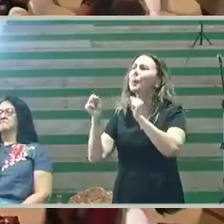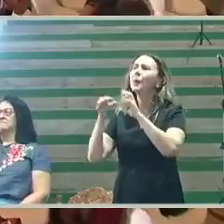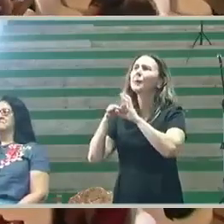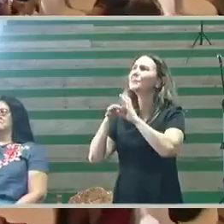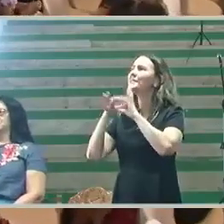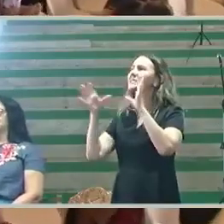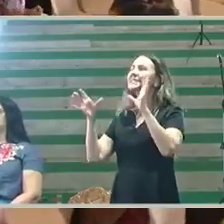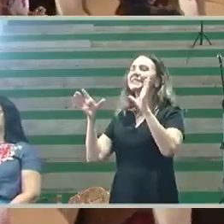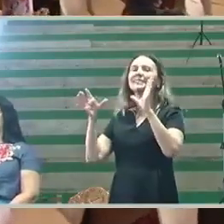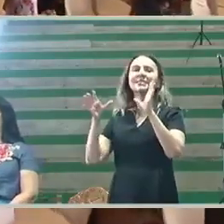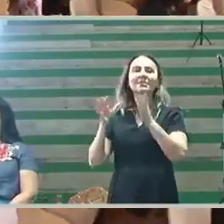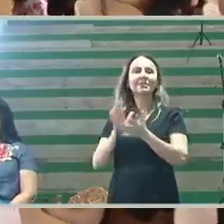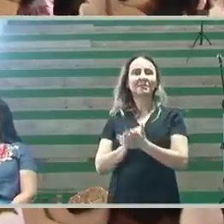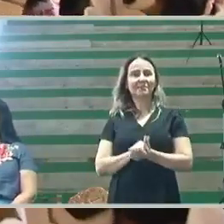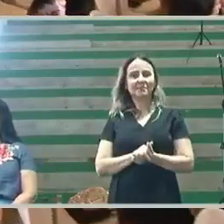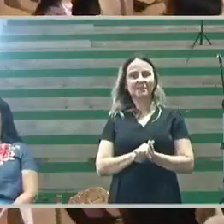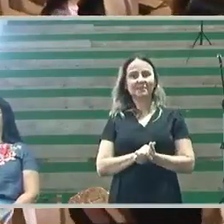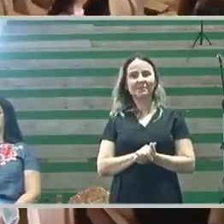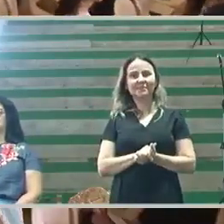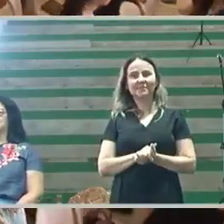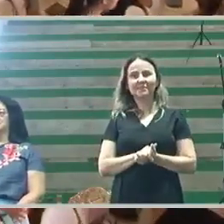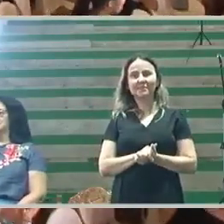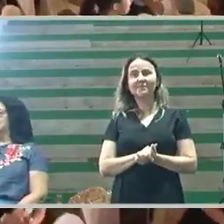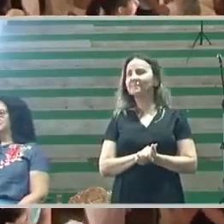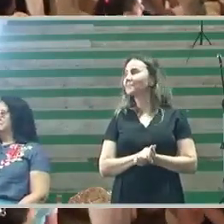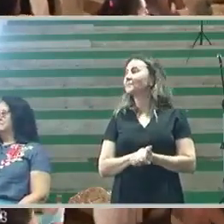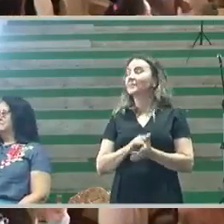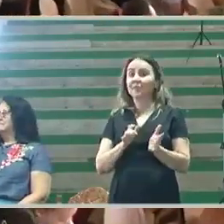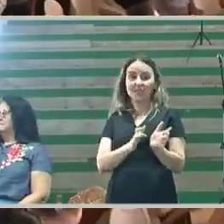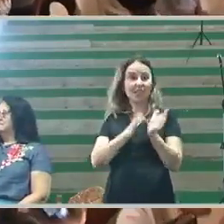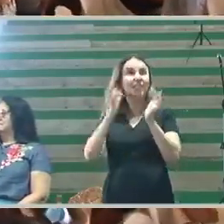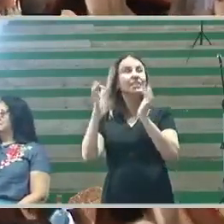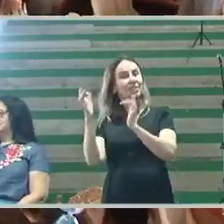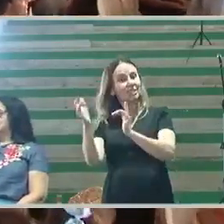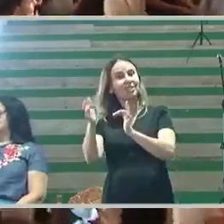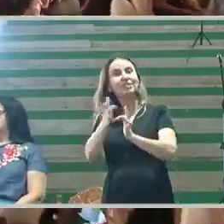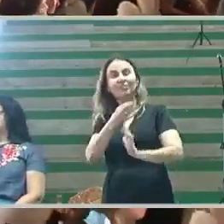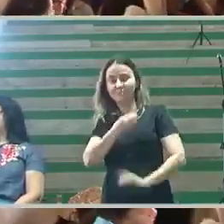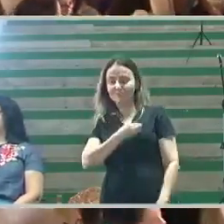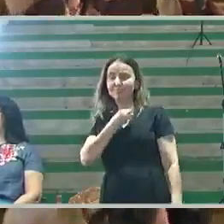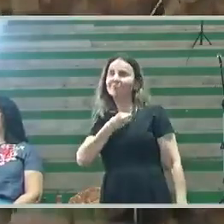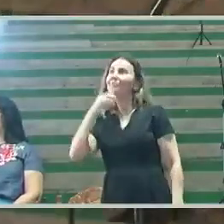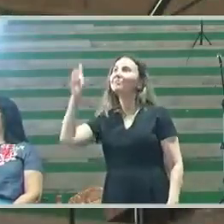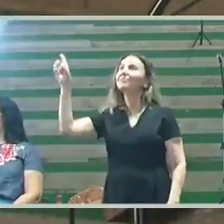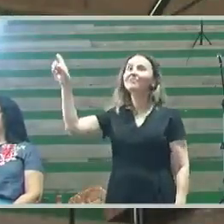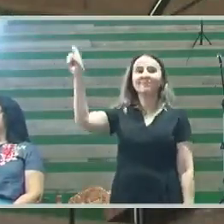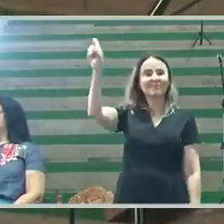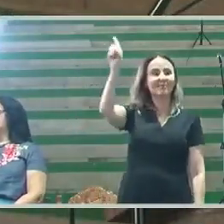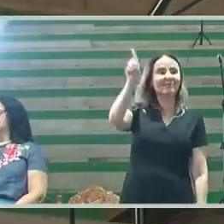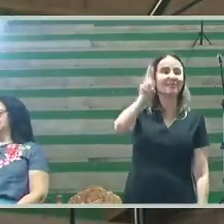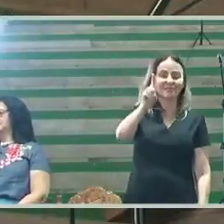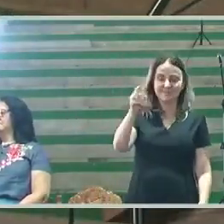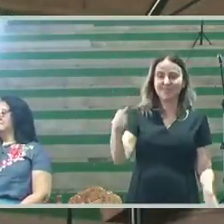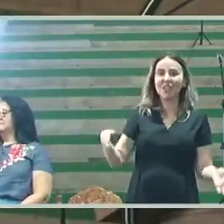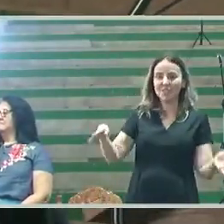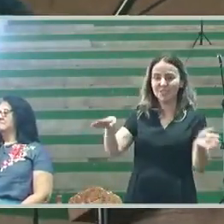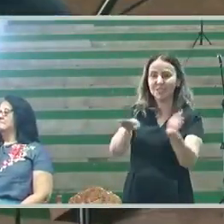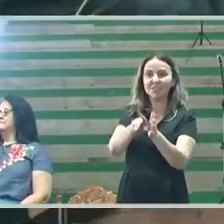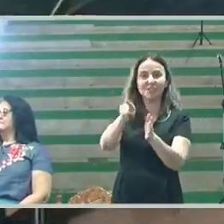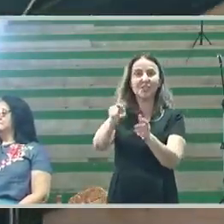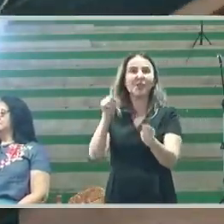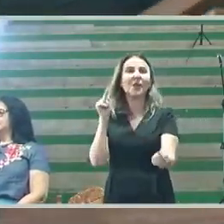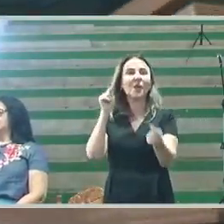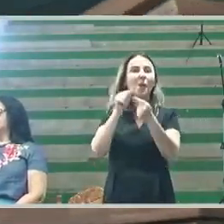diz: o mestre hoje chegou, pra chegar não demorou. Chegou para te curar,